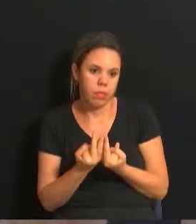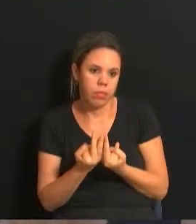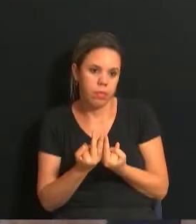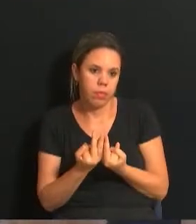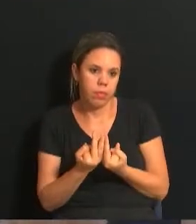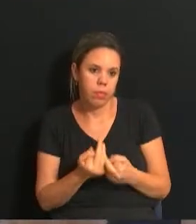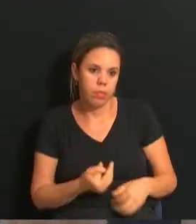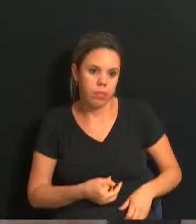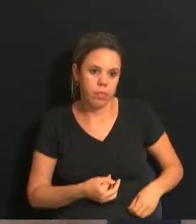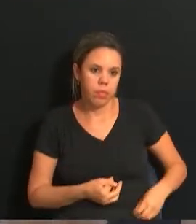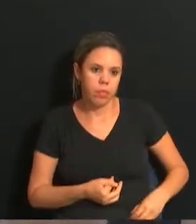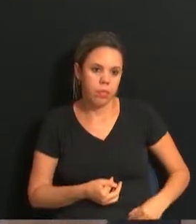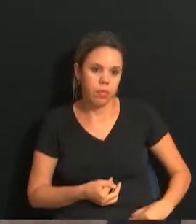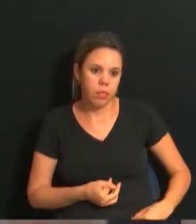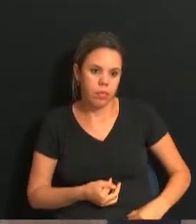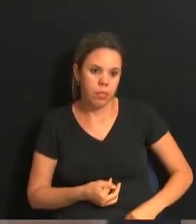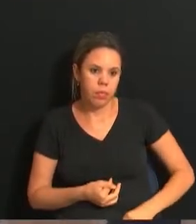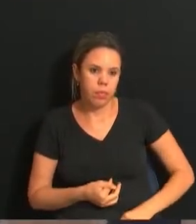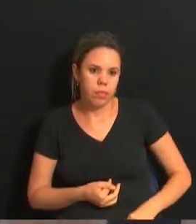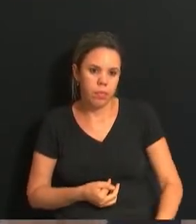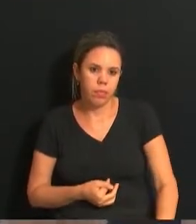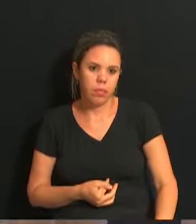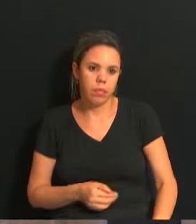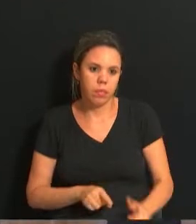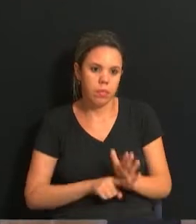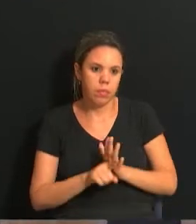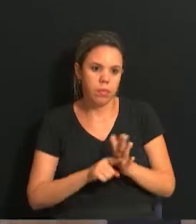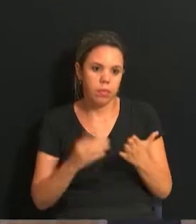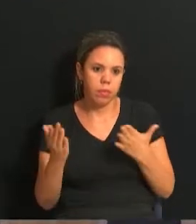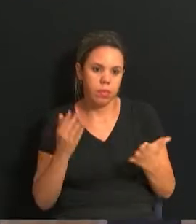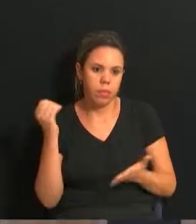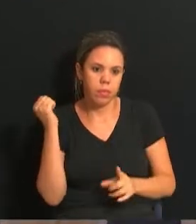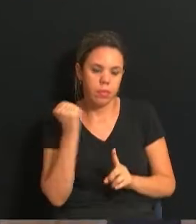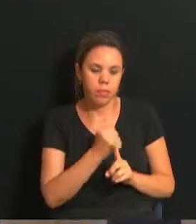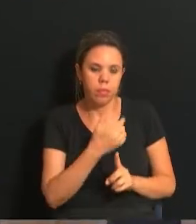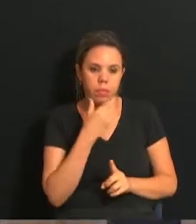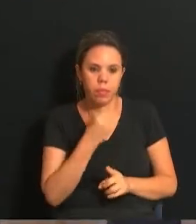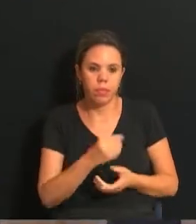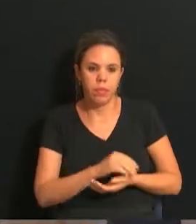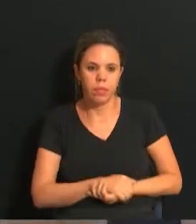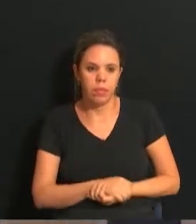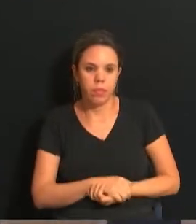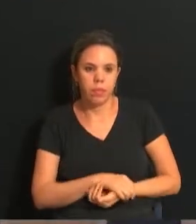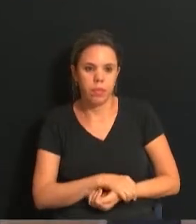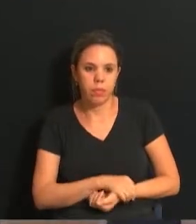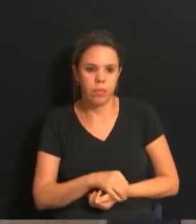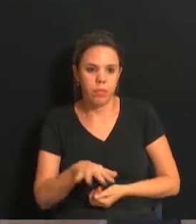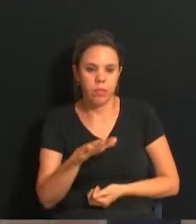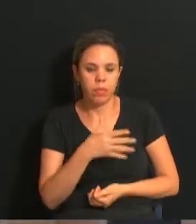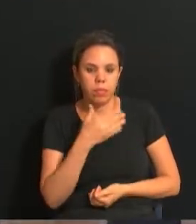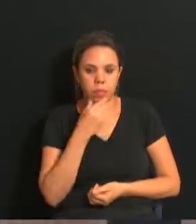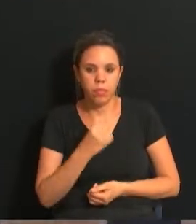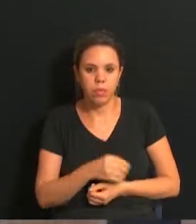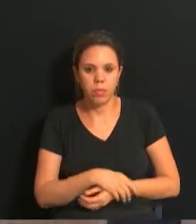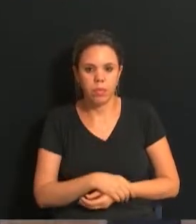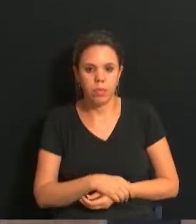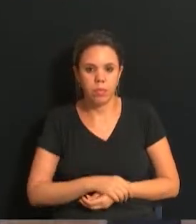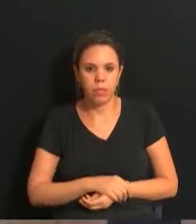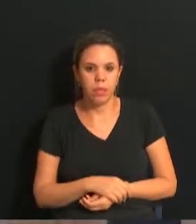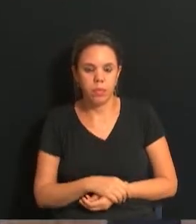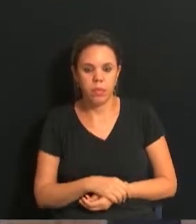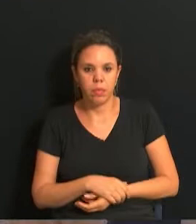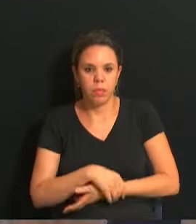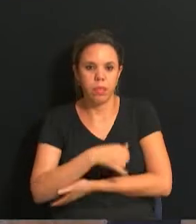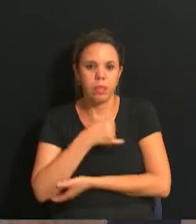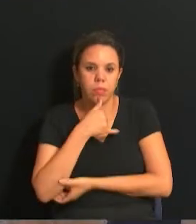familiares. Isso, quando a gente pega os dados, a comparação dos assassinatos dos homens, geralmente os homens são, né, nós